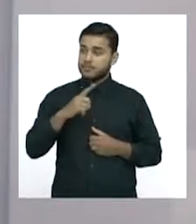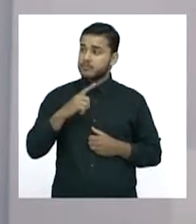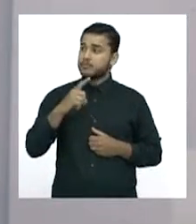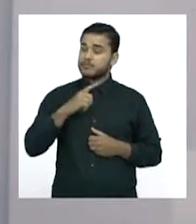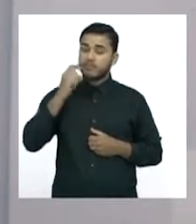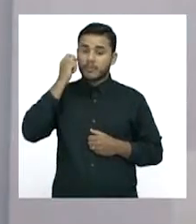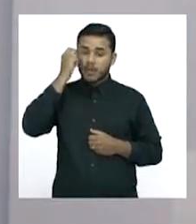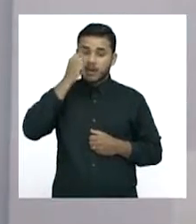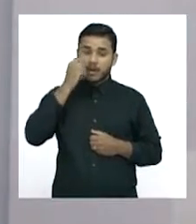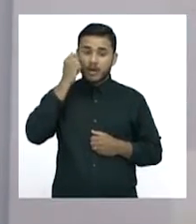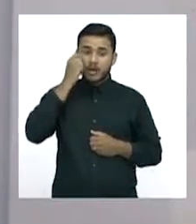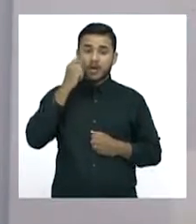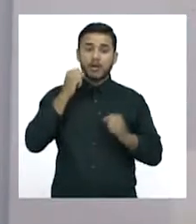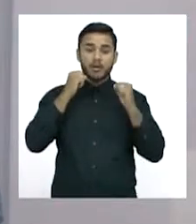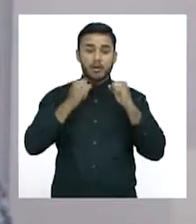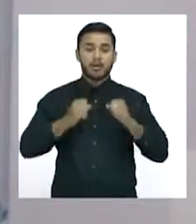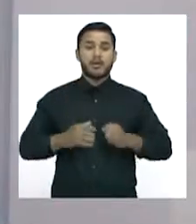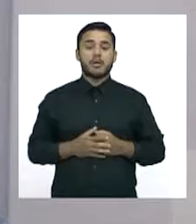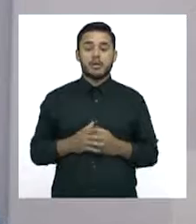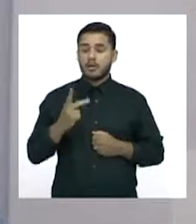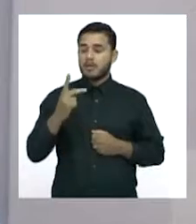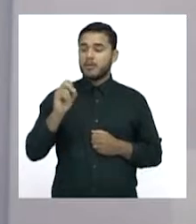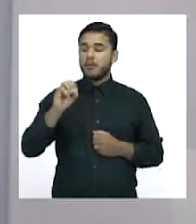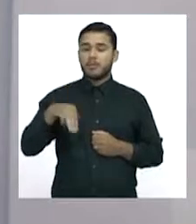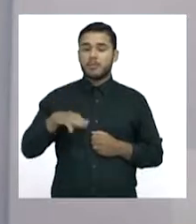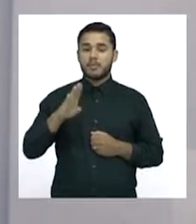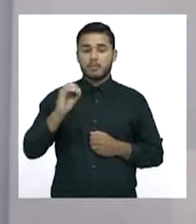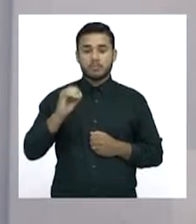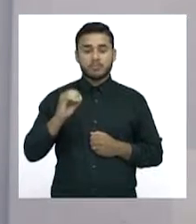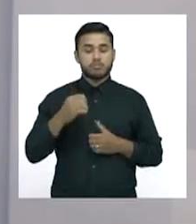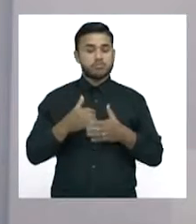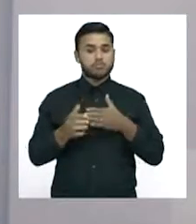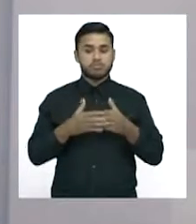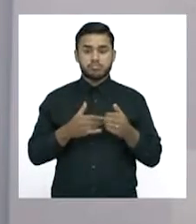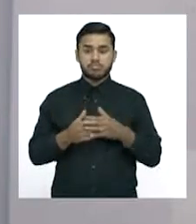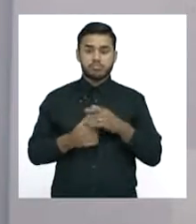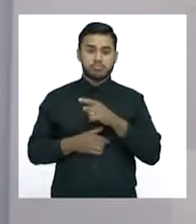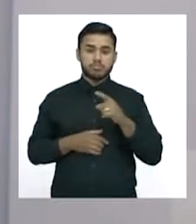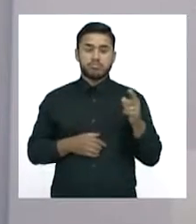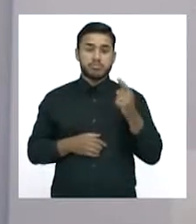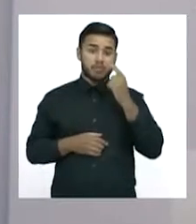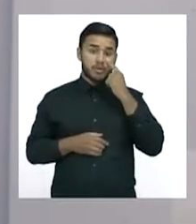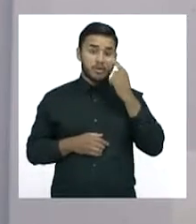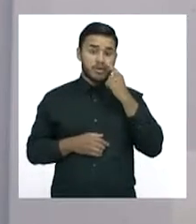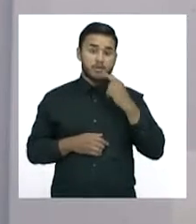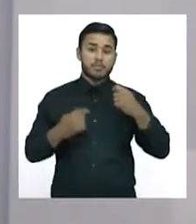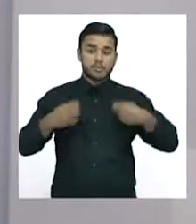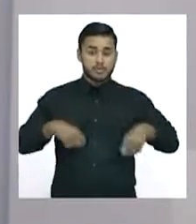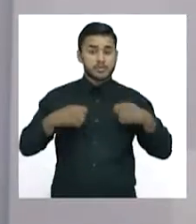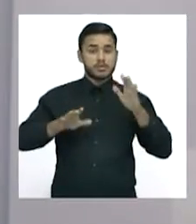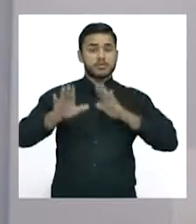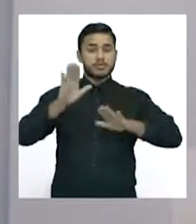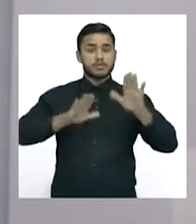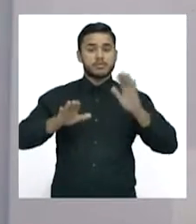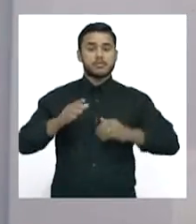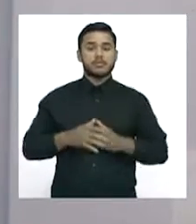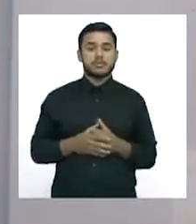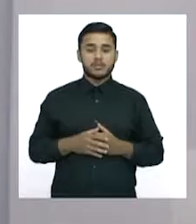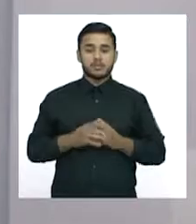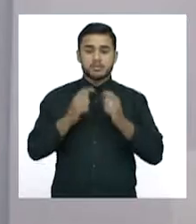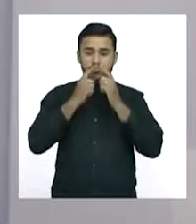morcegos podem ser transmissores, os pombos também. Então, independente disso, fico alerta para a população de ter o cuidado. Uma